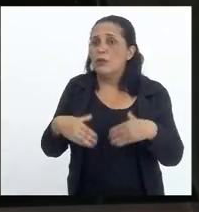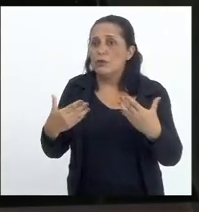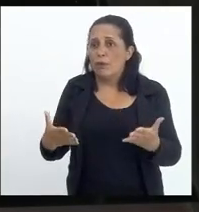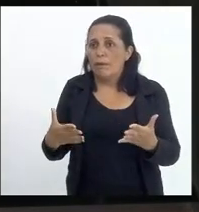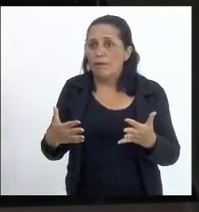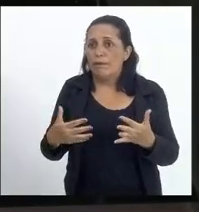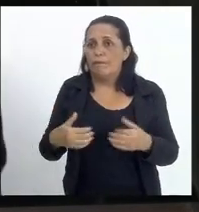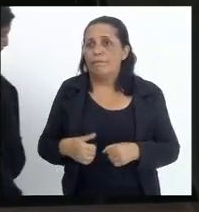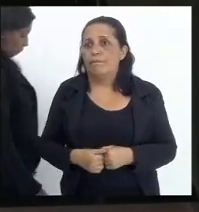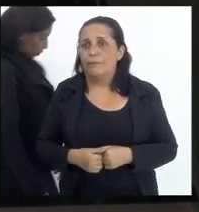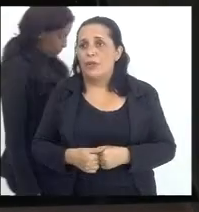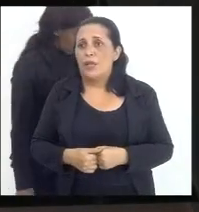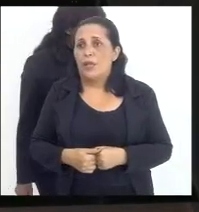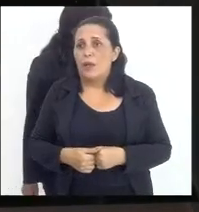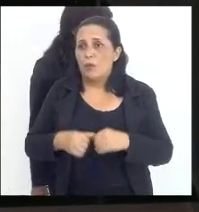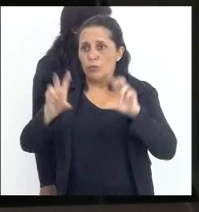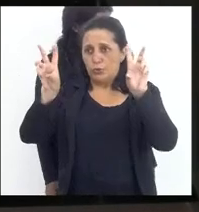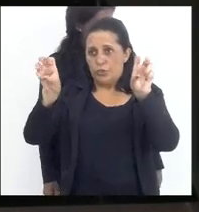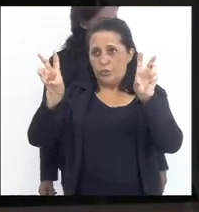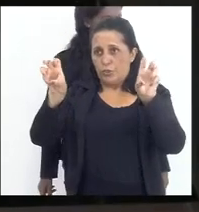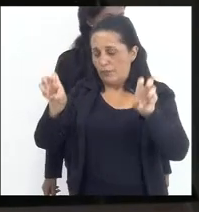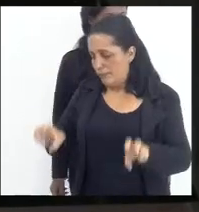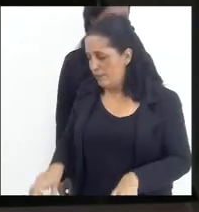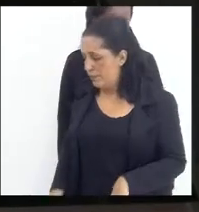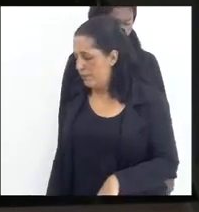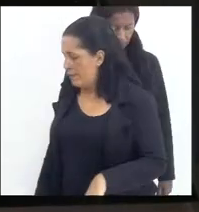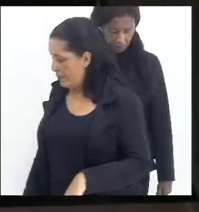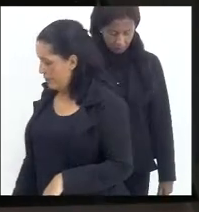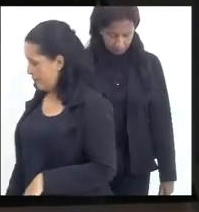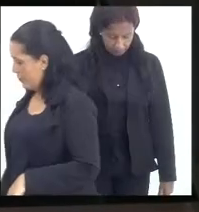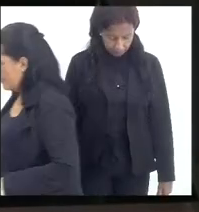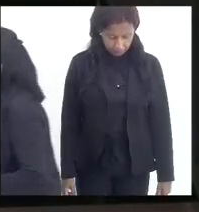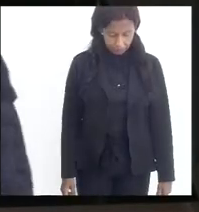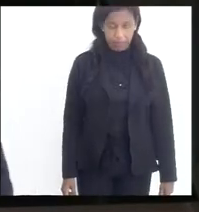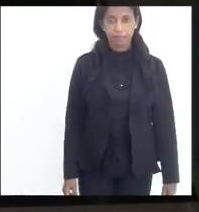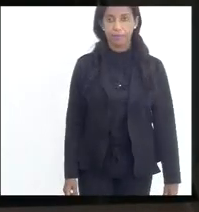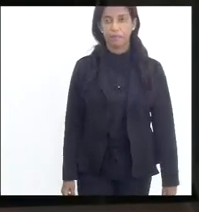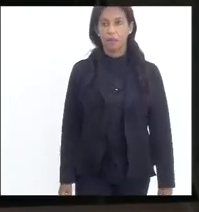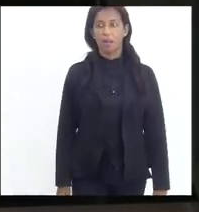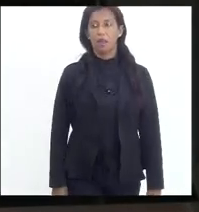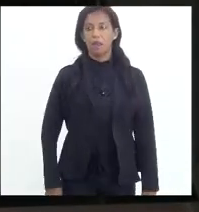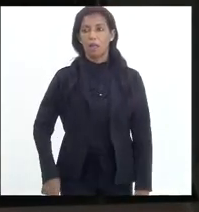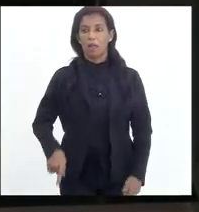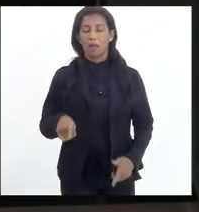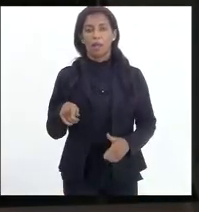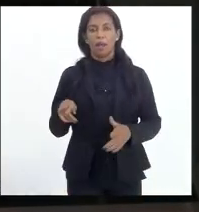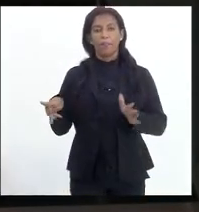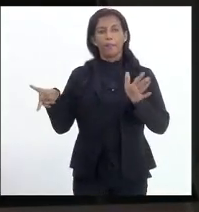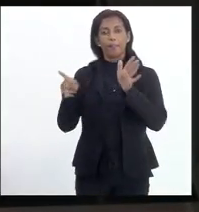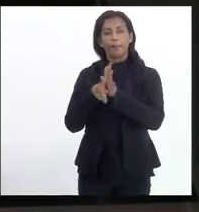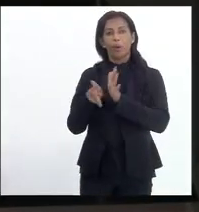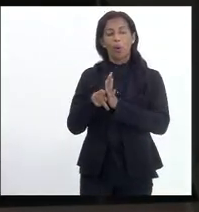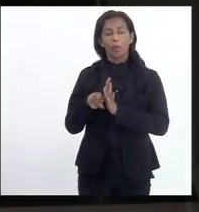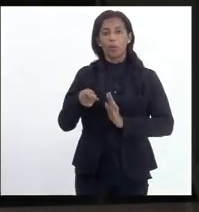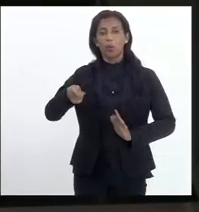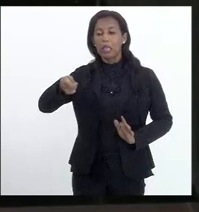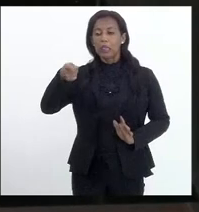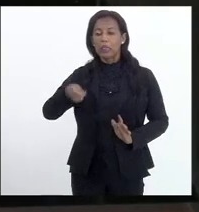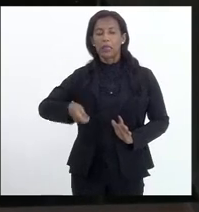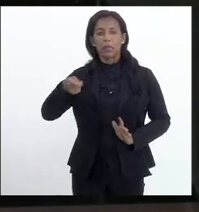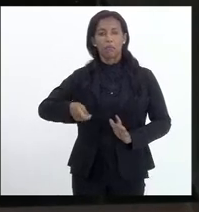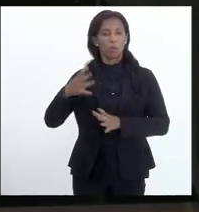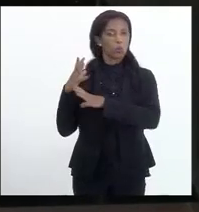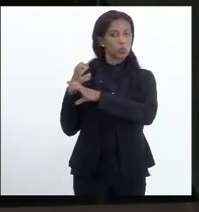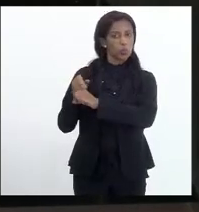ficava algumas questões ao talante do Tribunal de Contas do Estado e